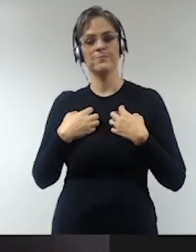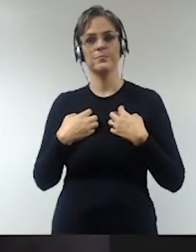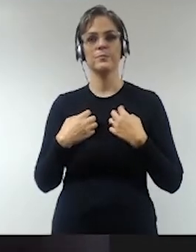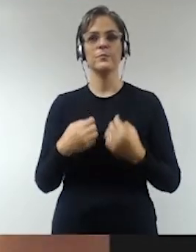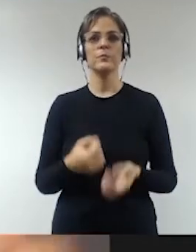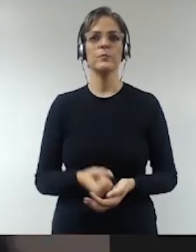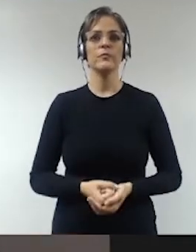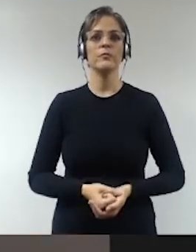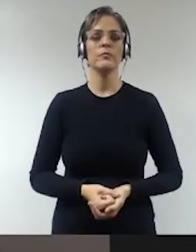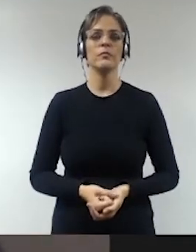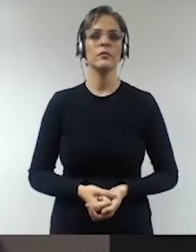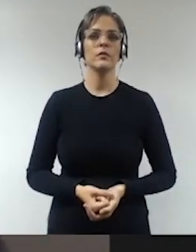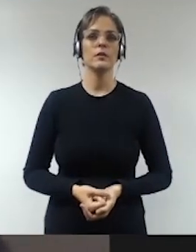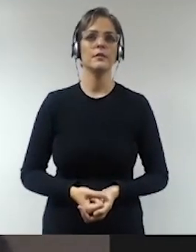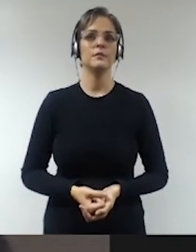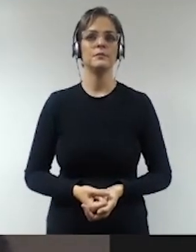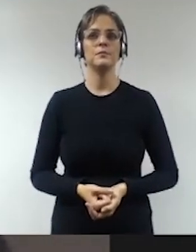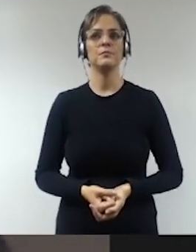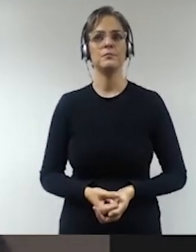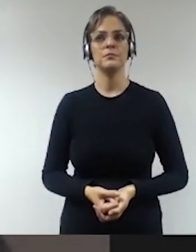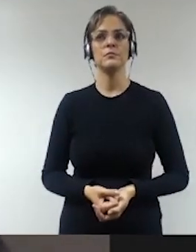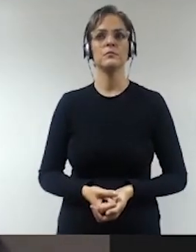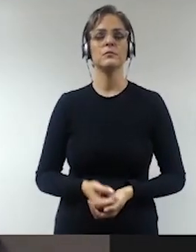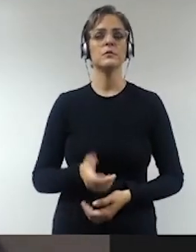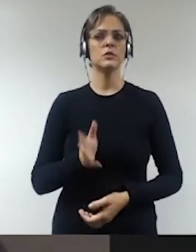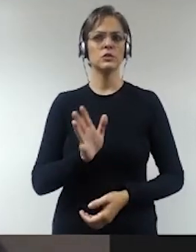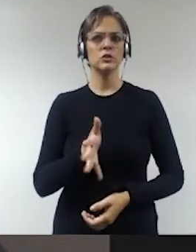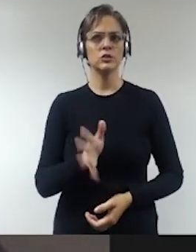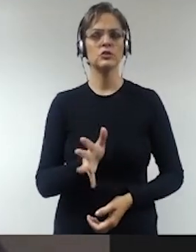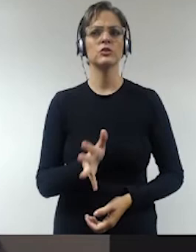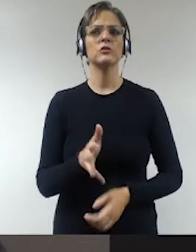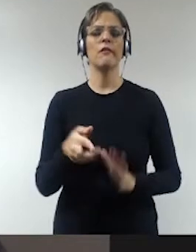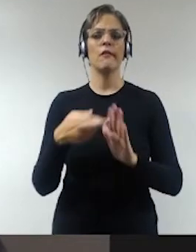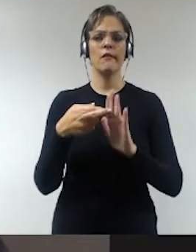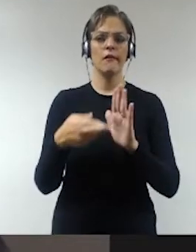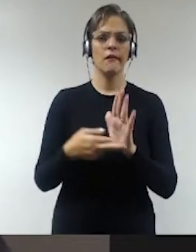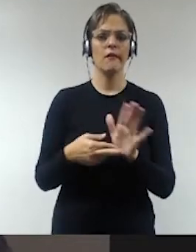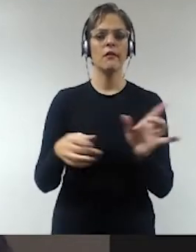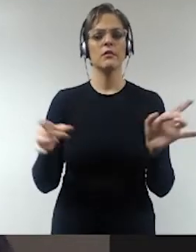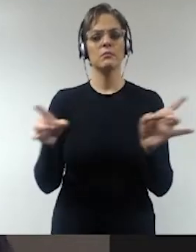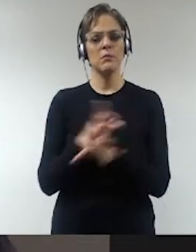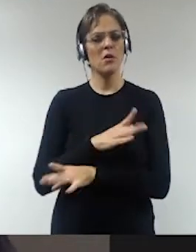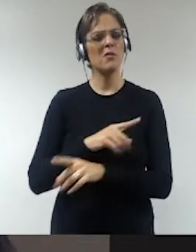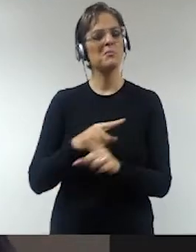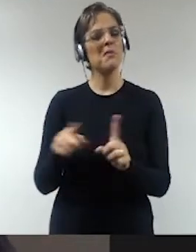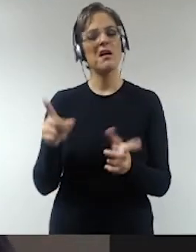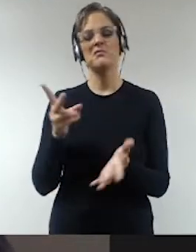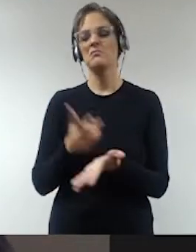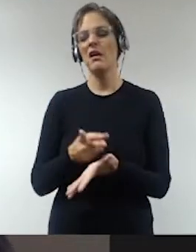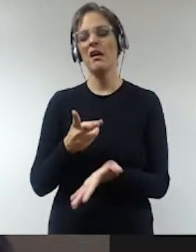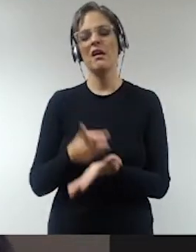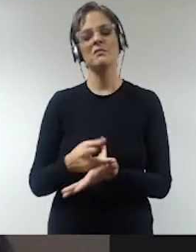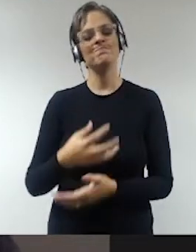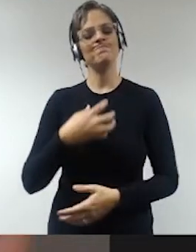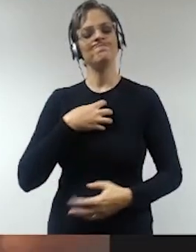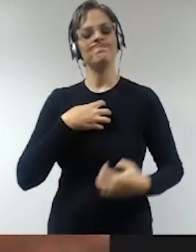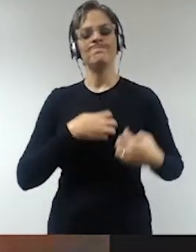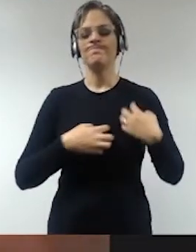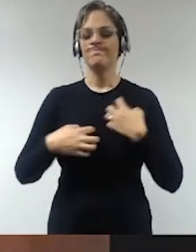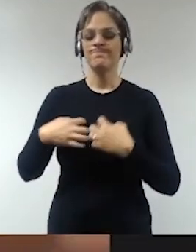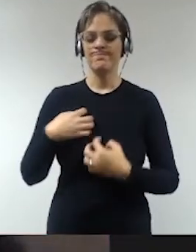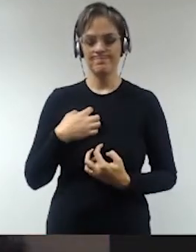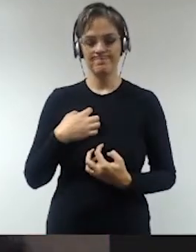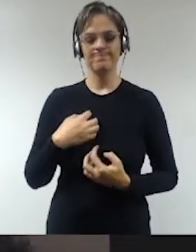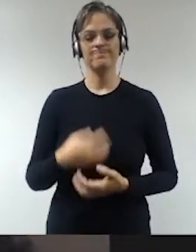Mesmo após a positivação dessas regras. E eu encerro dizendo que o que não